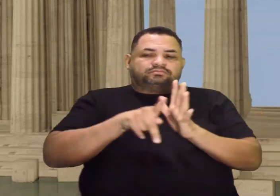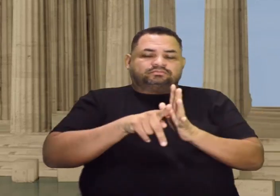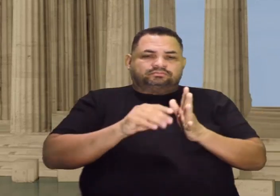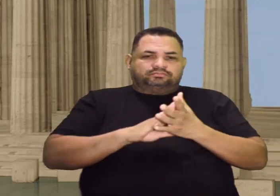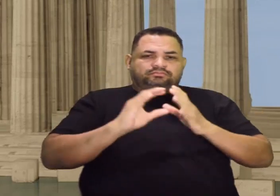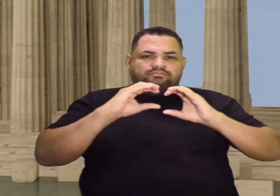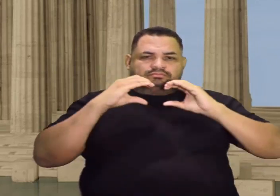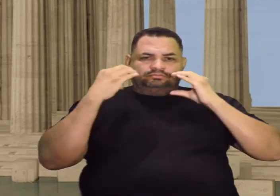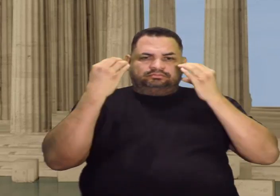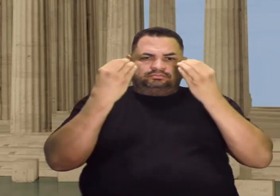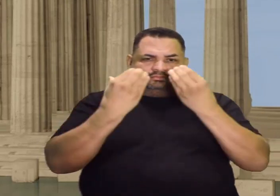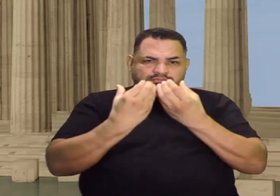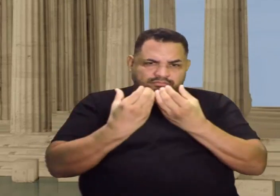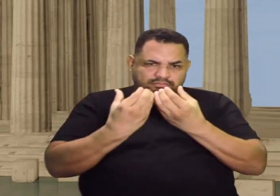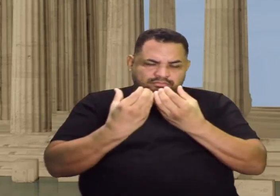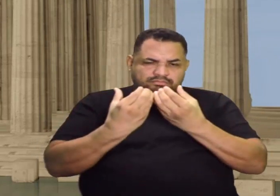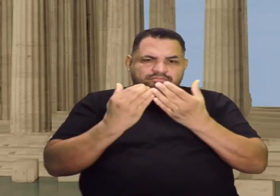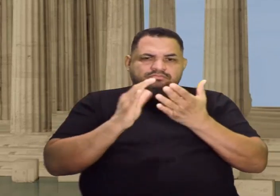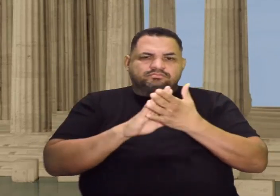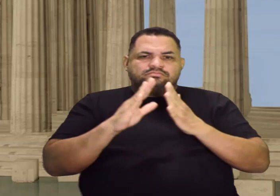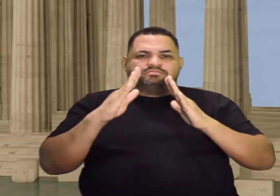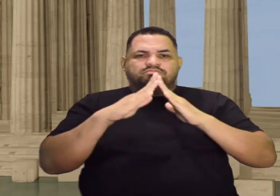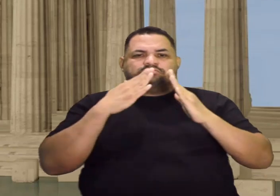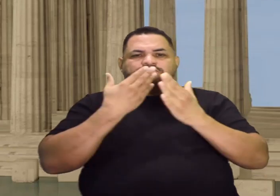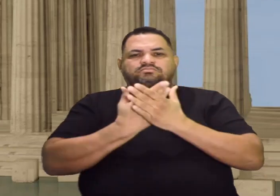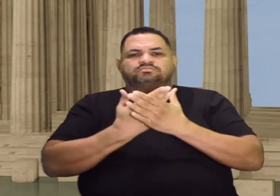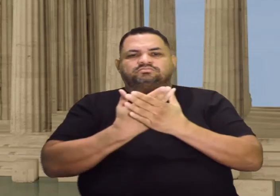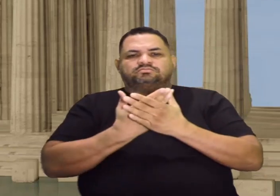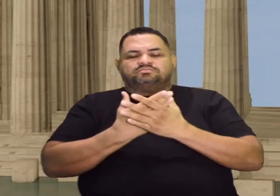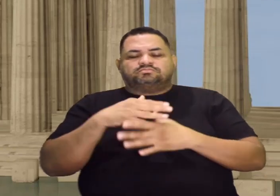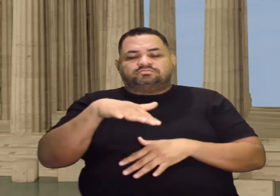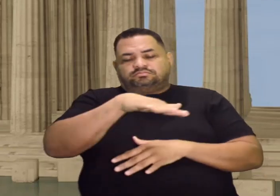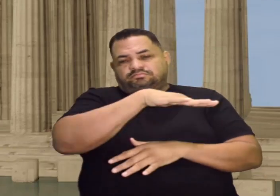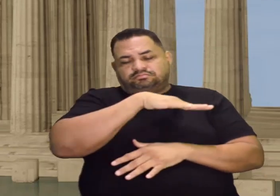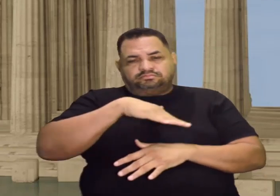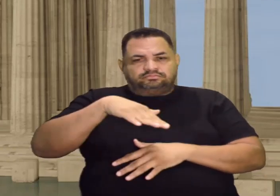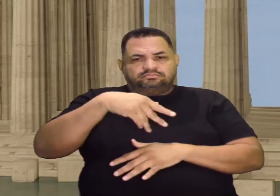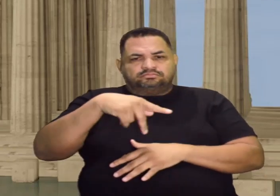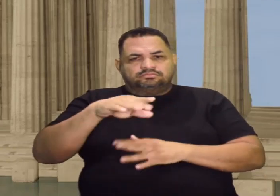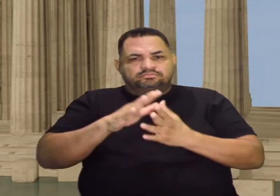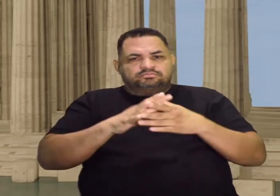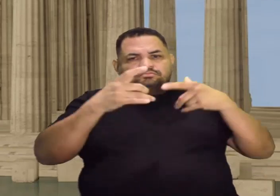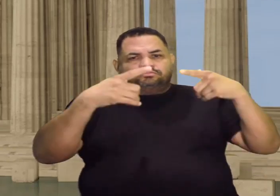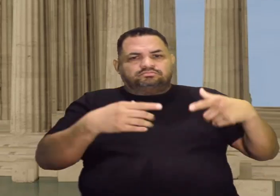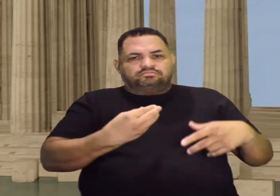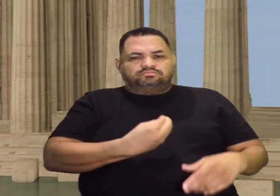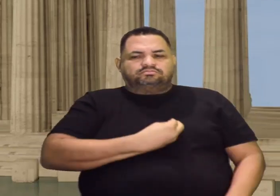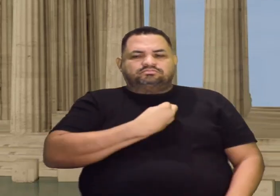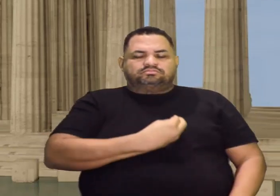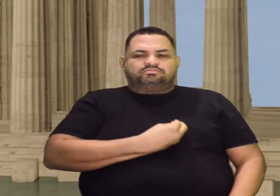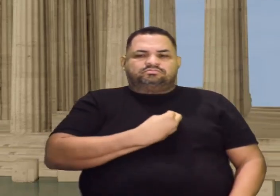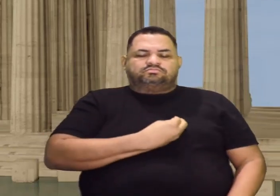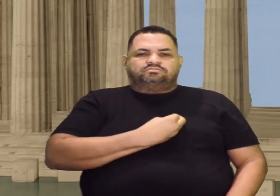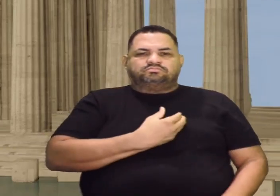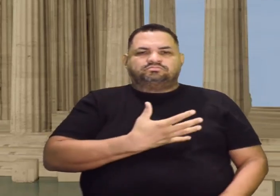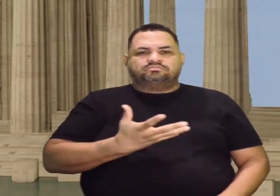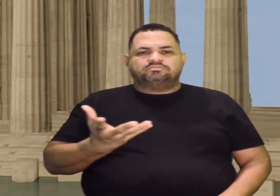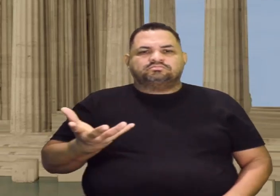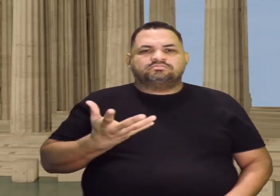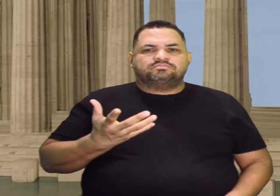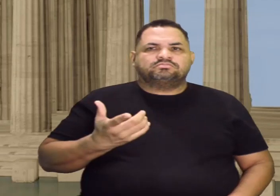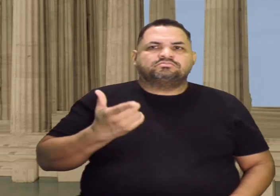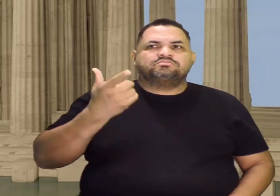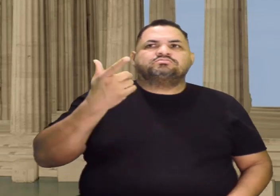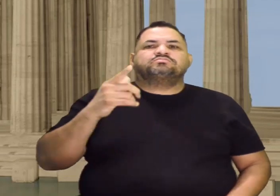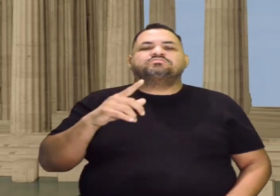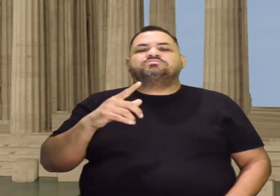na comunidade, aí na escola, aí no seu lugar que você vive, né? Ou seja, você quer ir estudar em outro